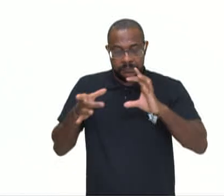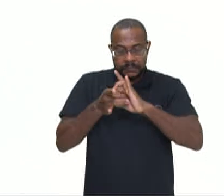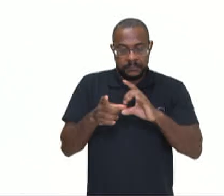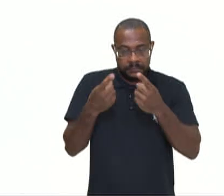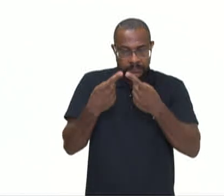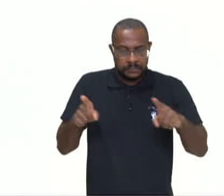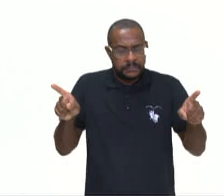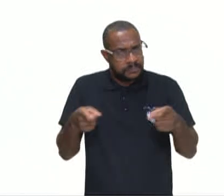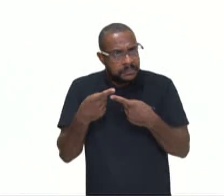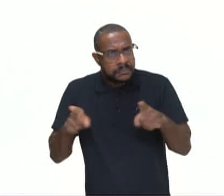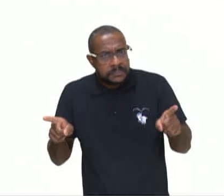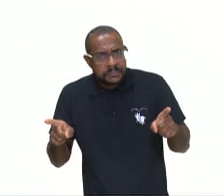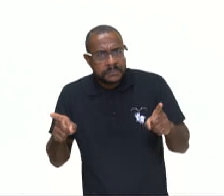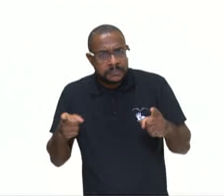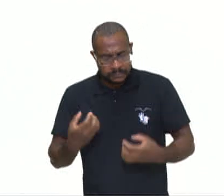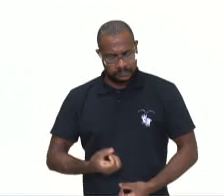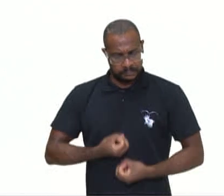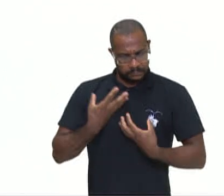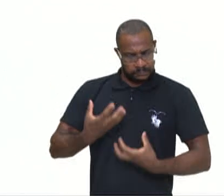perfeição formal na poesia?